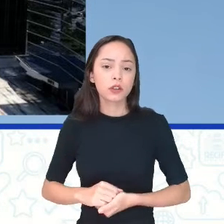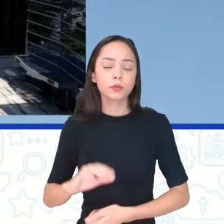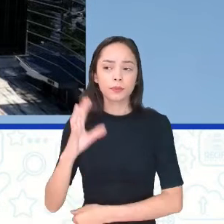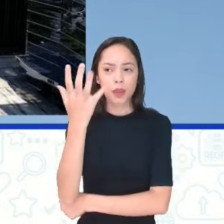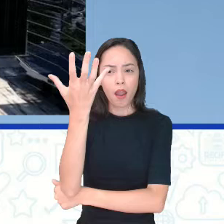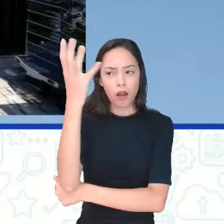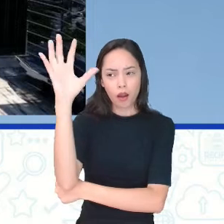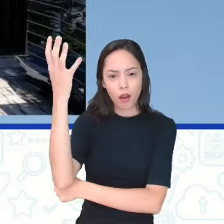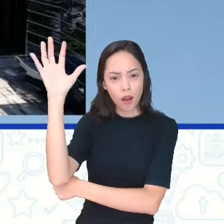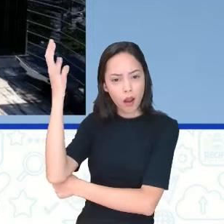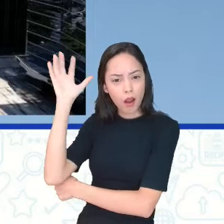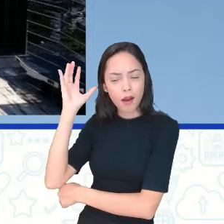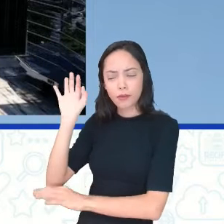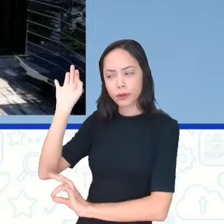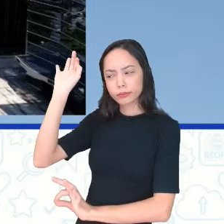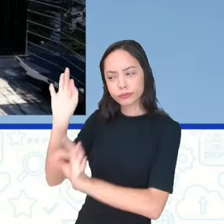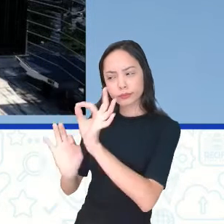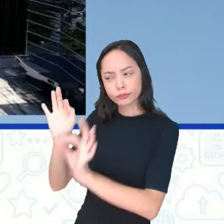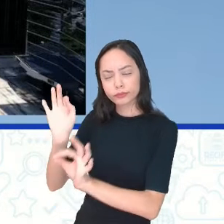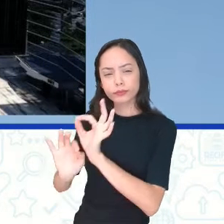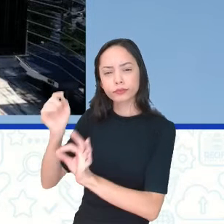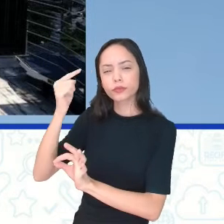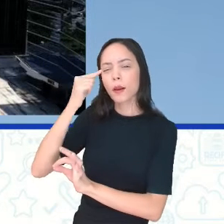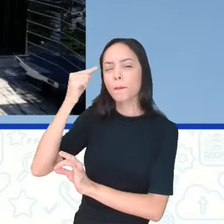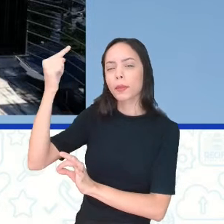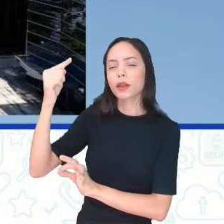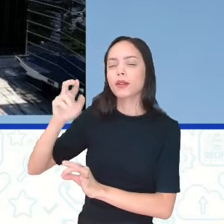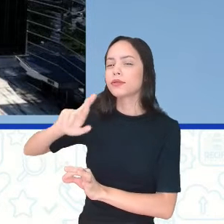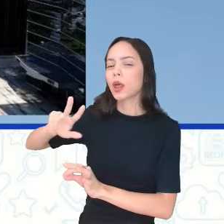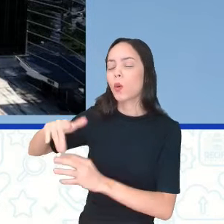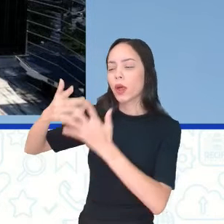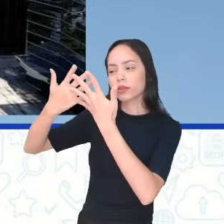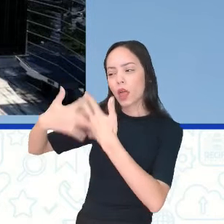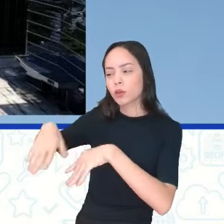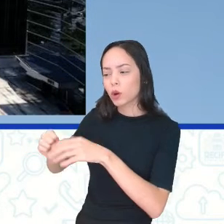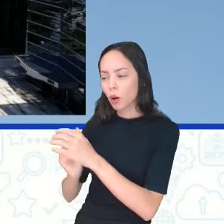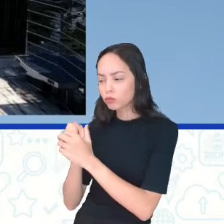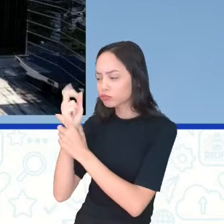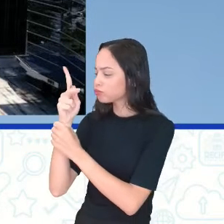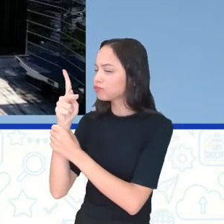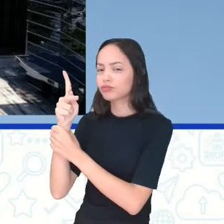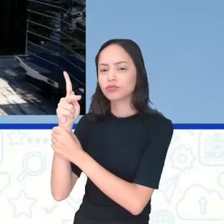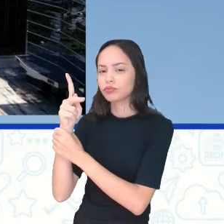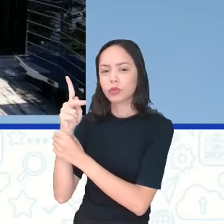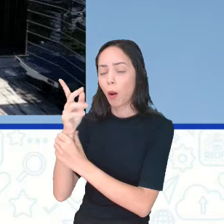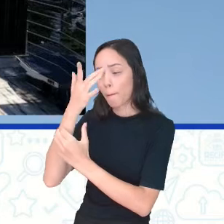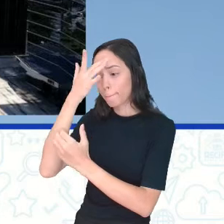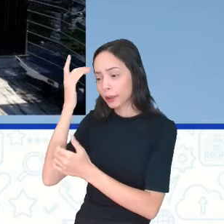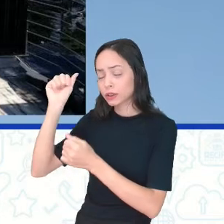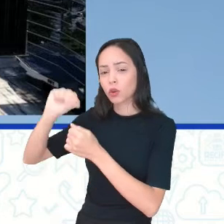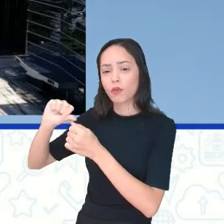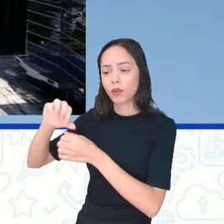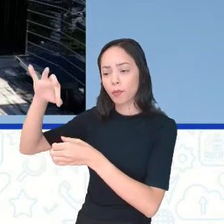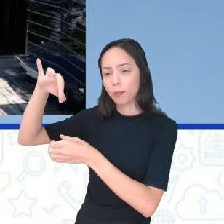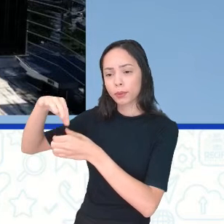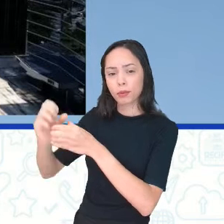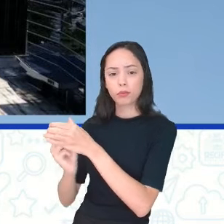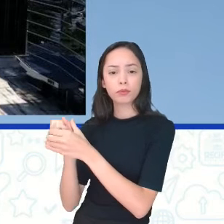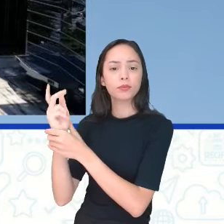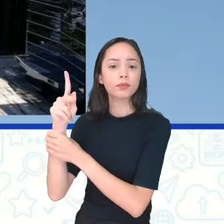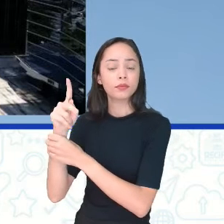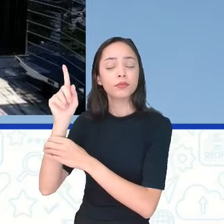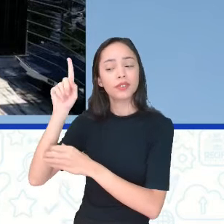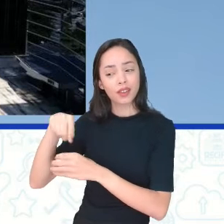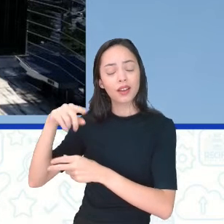colocadas dessa maneira, né, que não foi natural, ela foi plantada aí, tem um objetivo. Elas são objetos também, elas